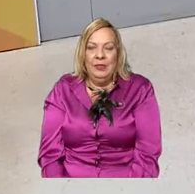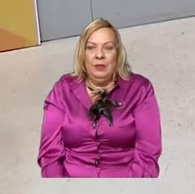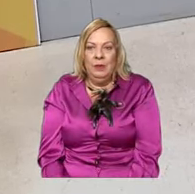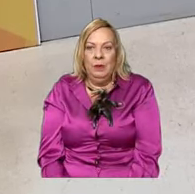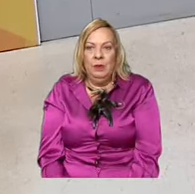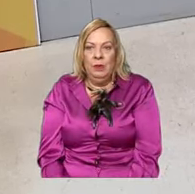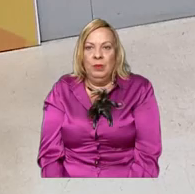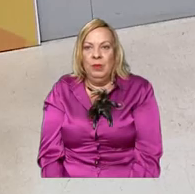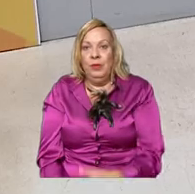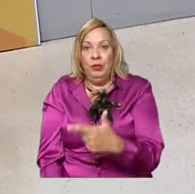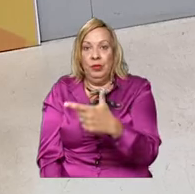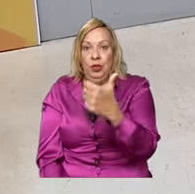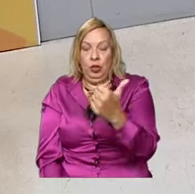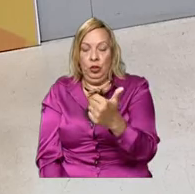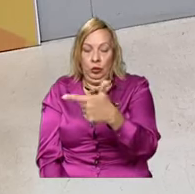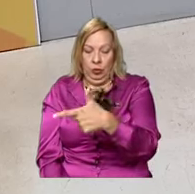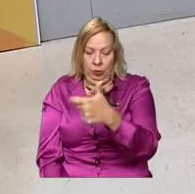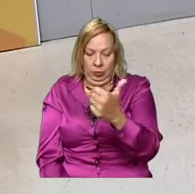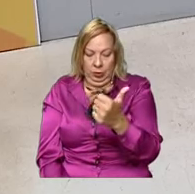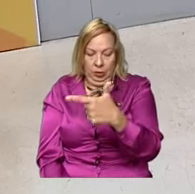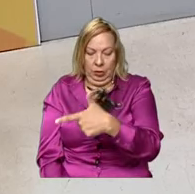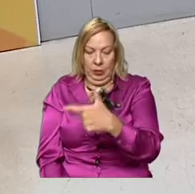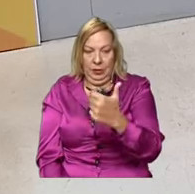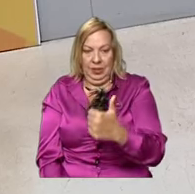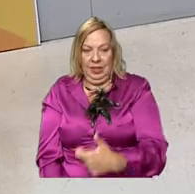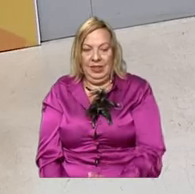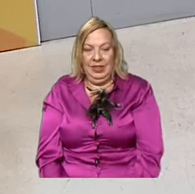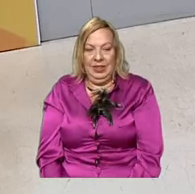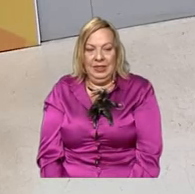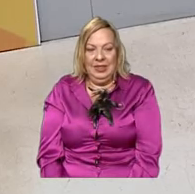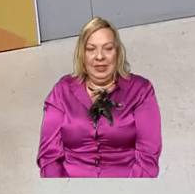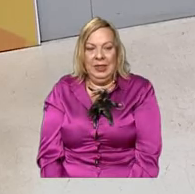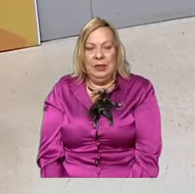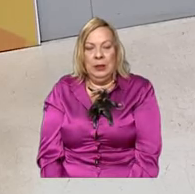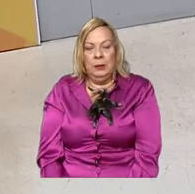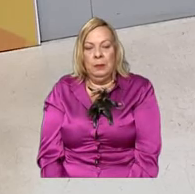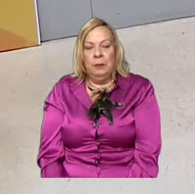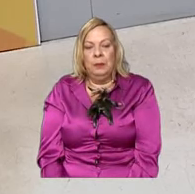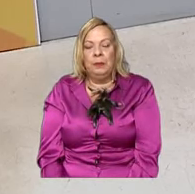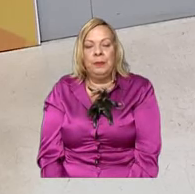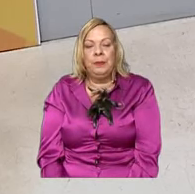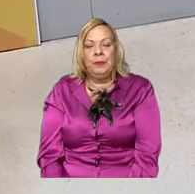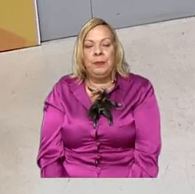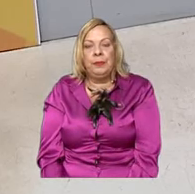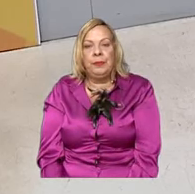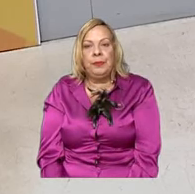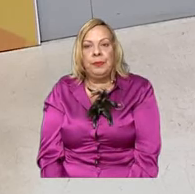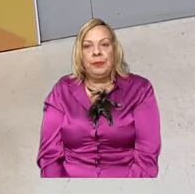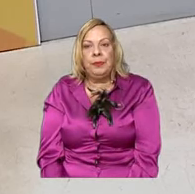decide agora com a de número 21? 21? Tem alguém esperando a 21?